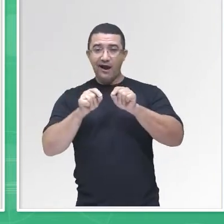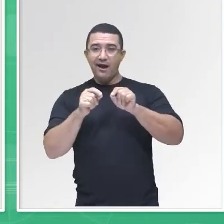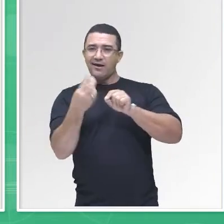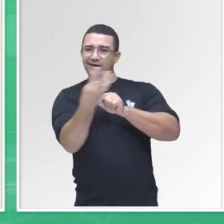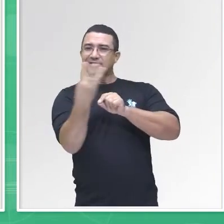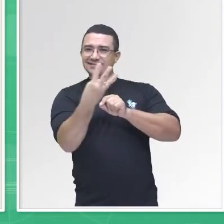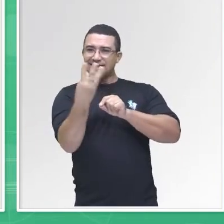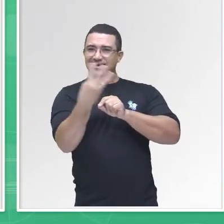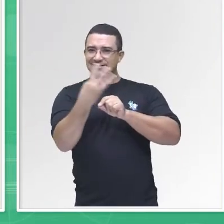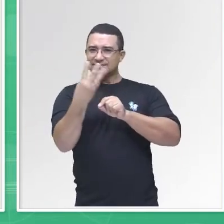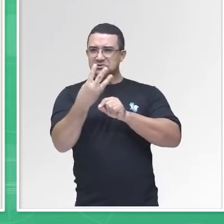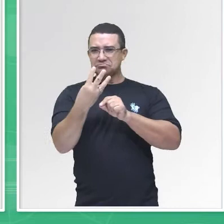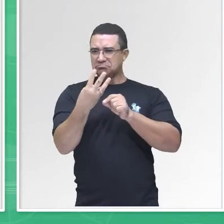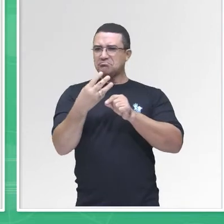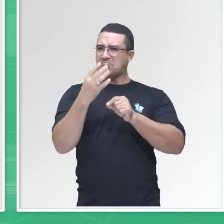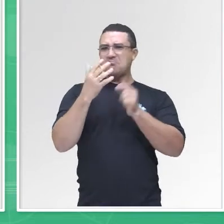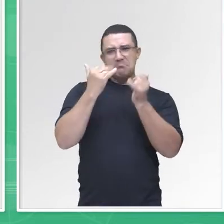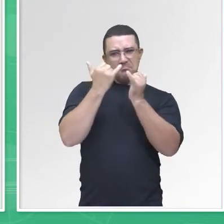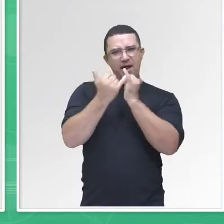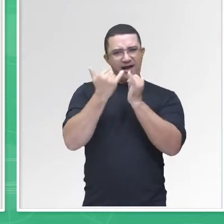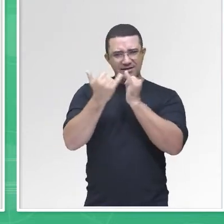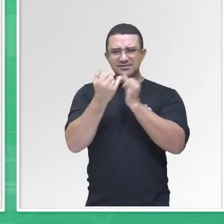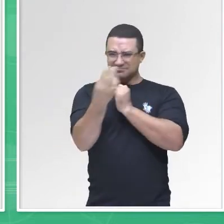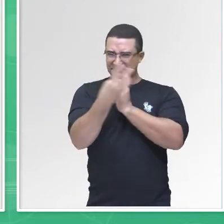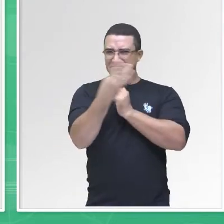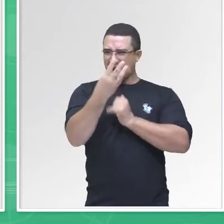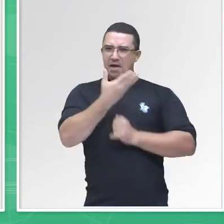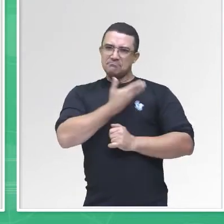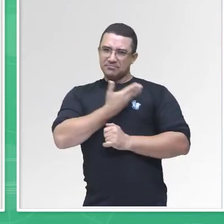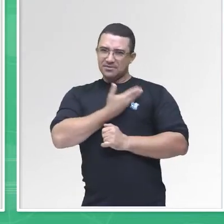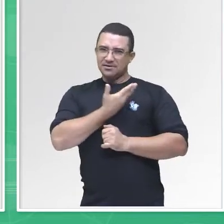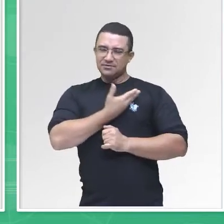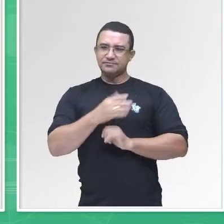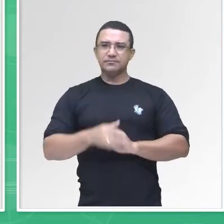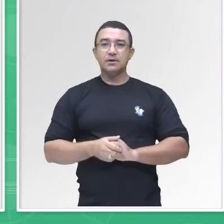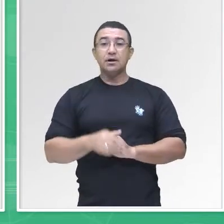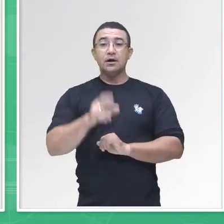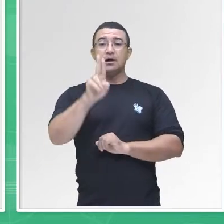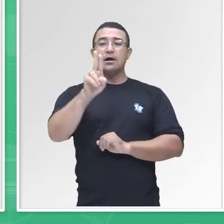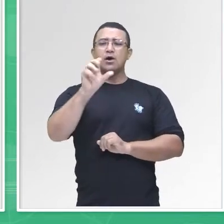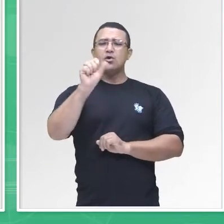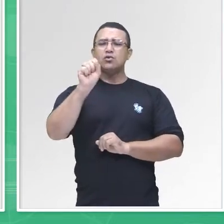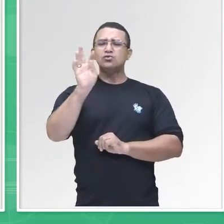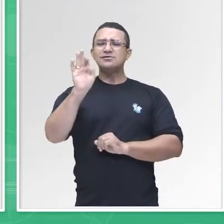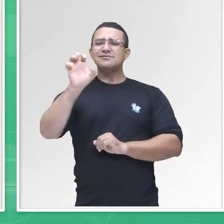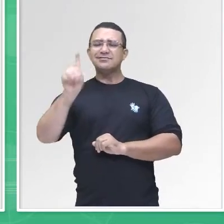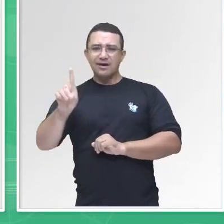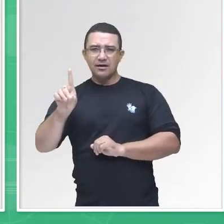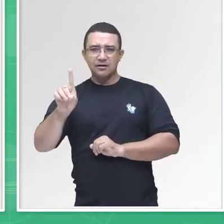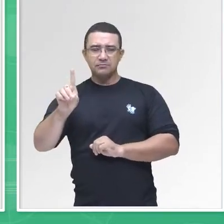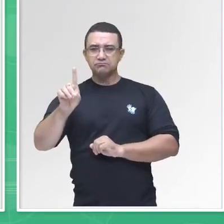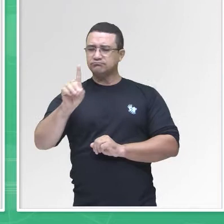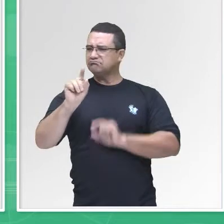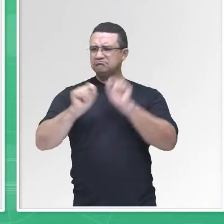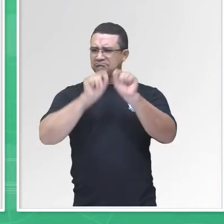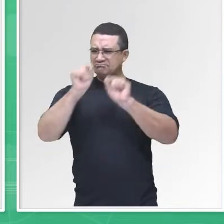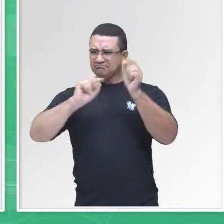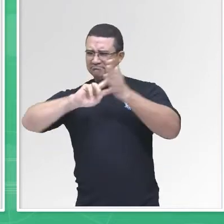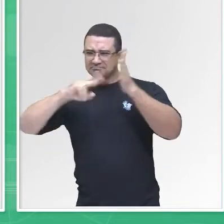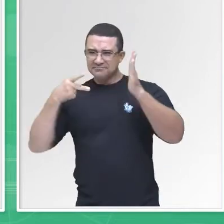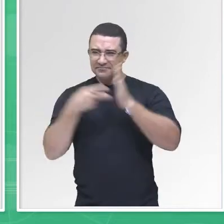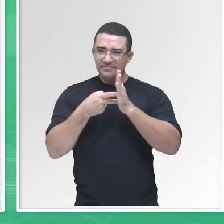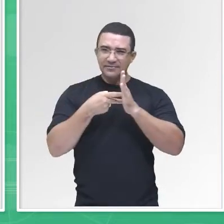Ou talvez não conhece a pessoa, né? Bien. E usted? Usted, para nós, dentro da realidade brasileira,